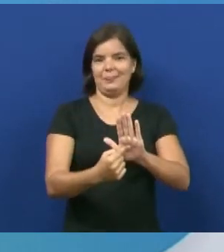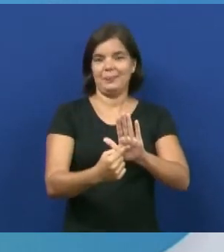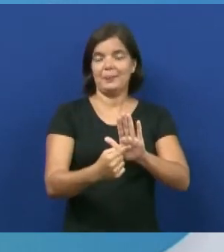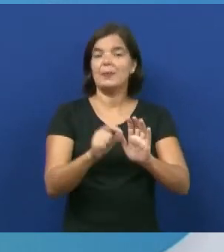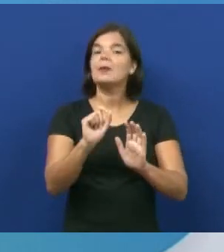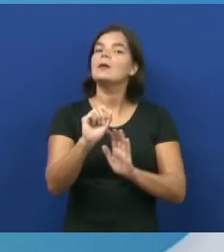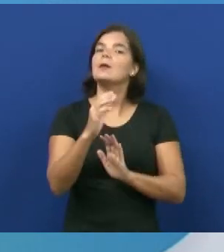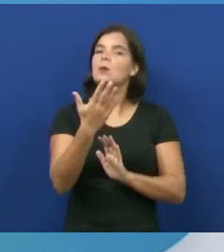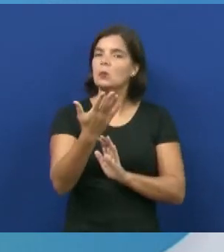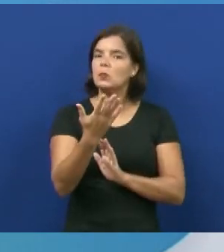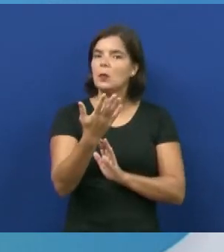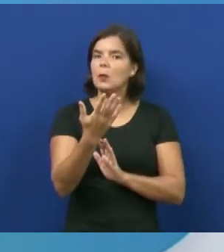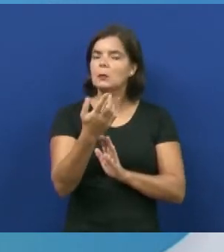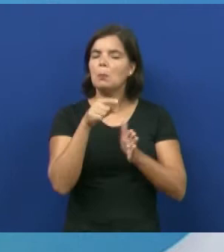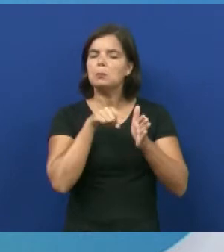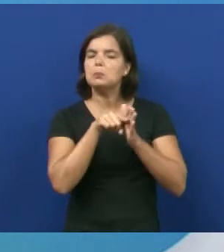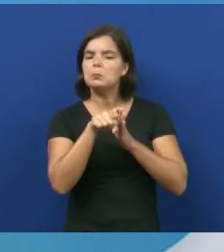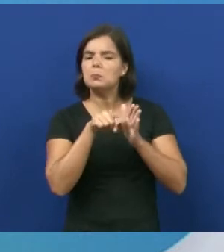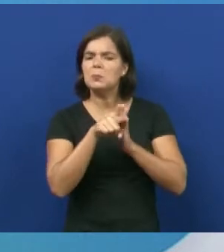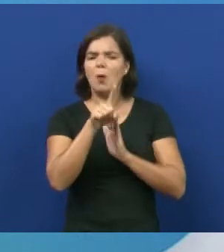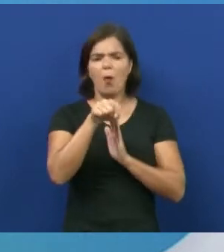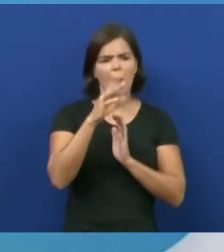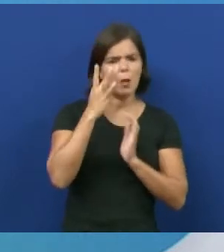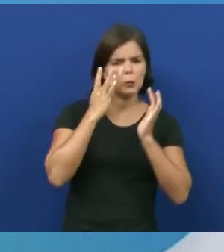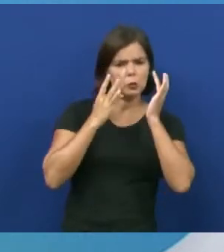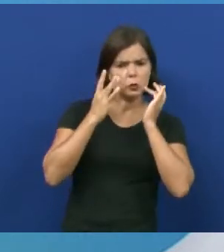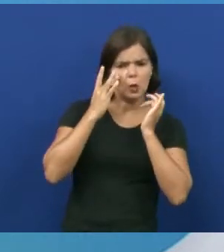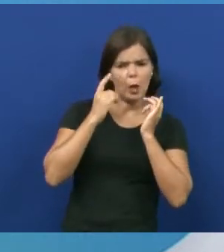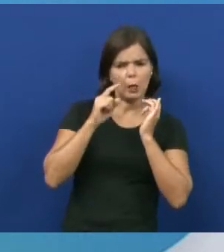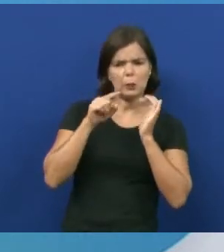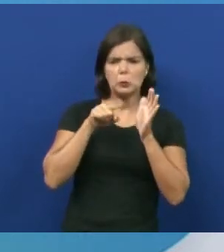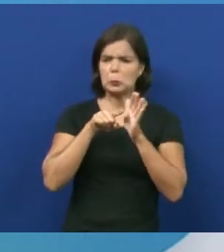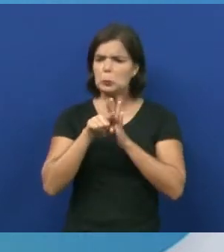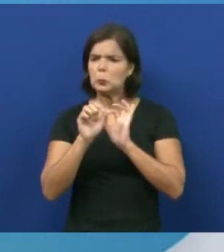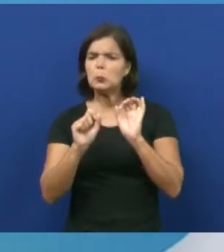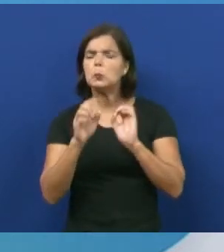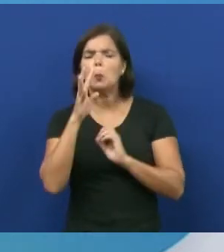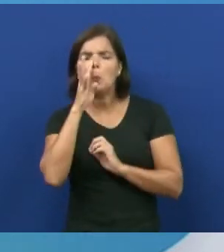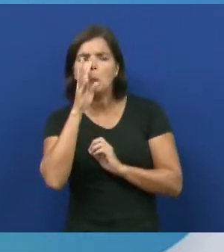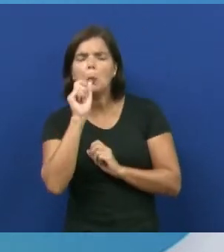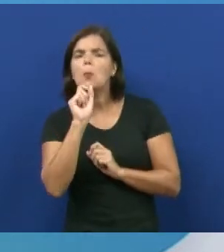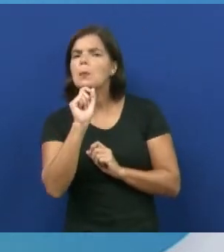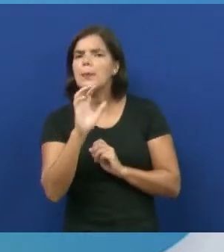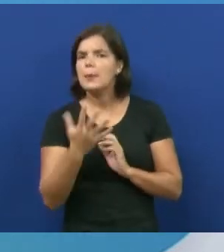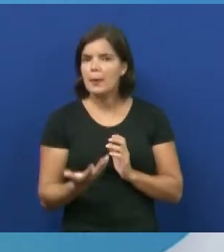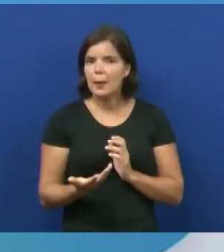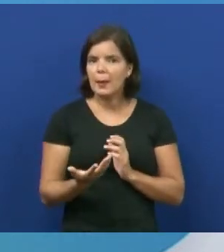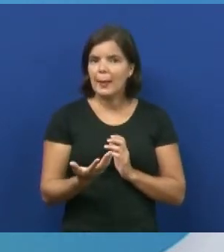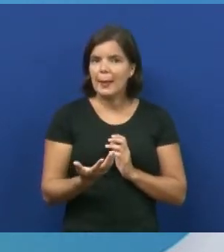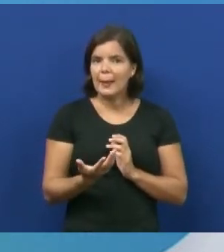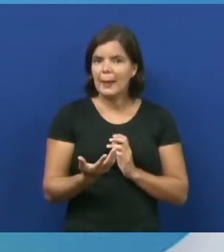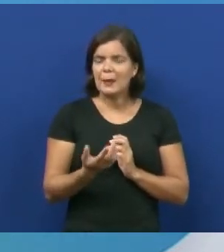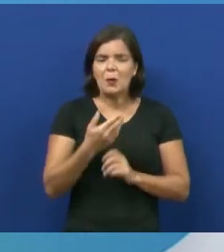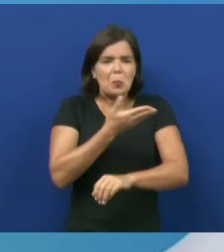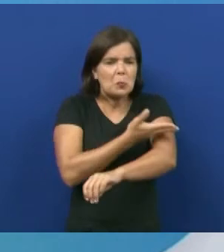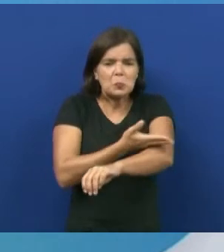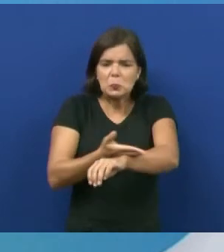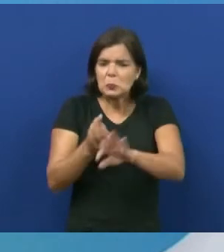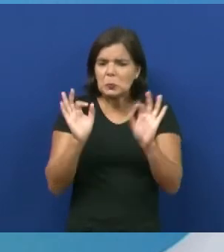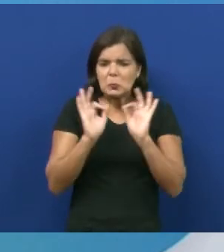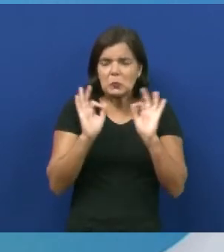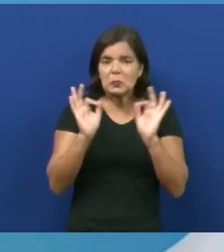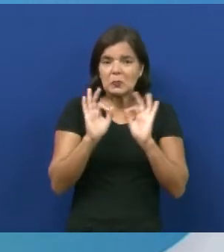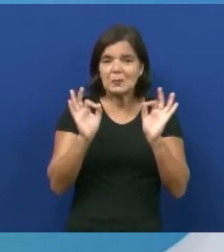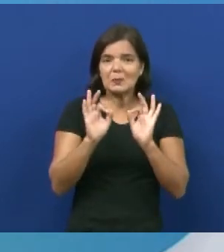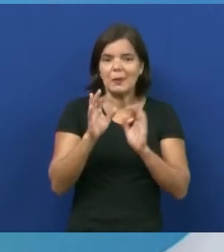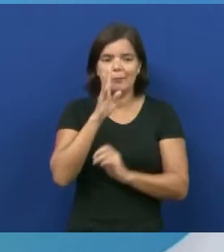E aí começam a questionar, é teatro, não é teatro? O que é isso que nós estamos assistindo? Nós não estamos acostumados com isso.